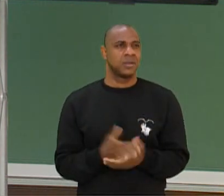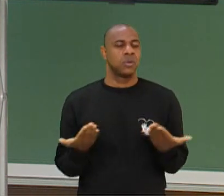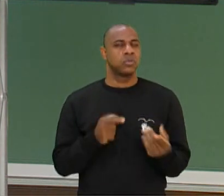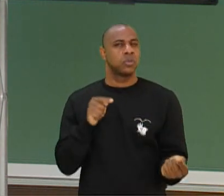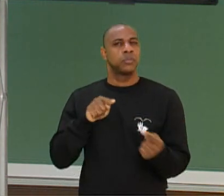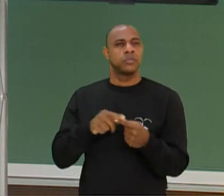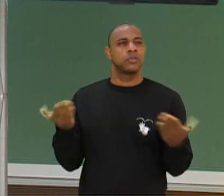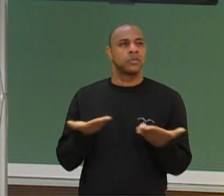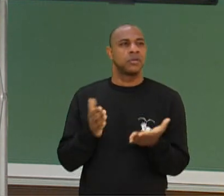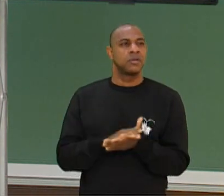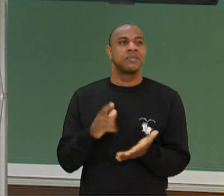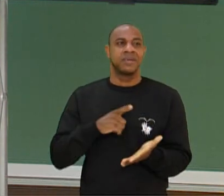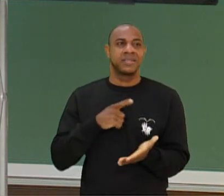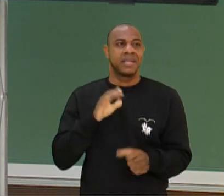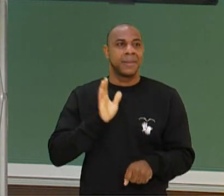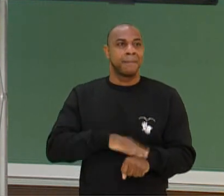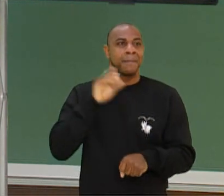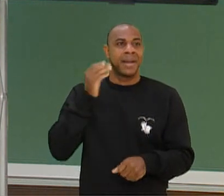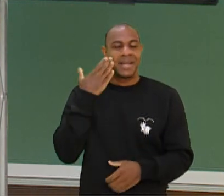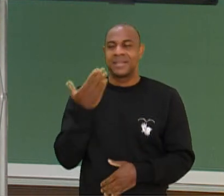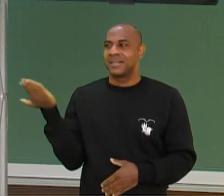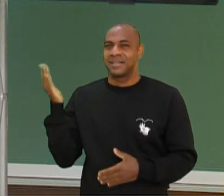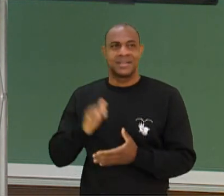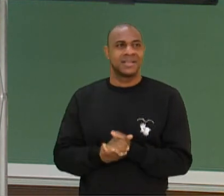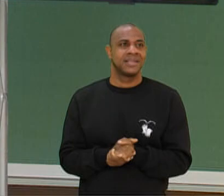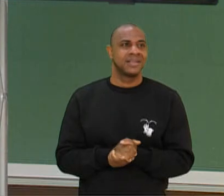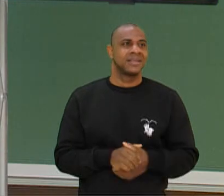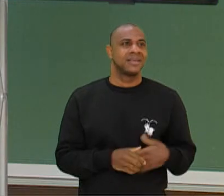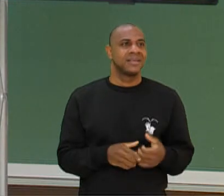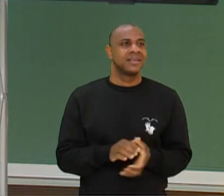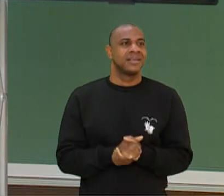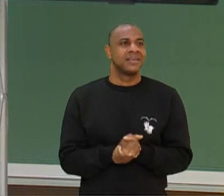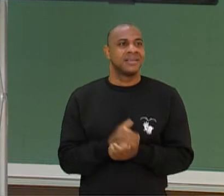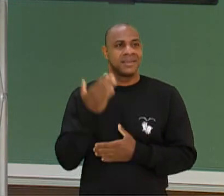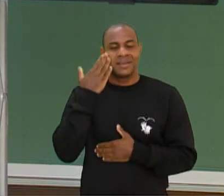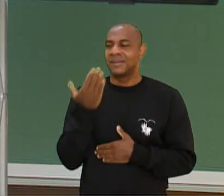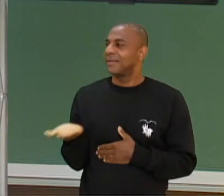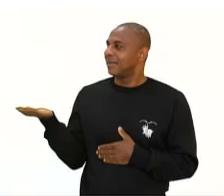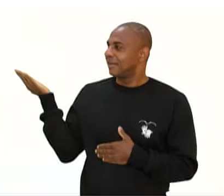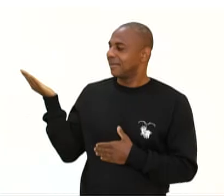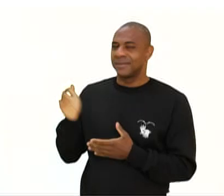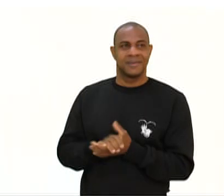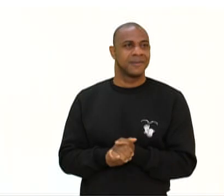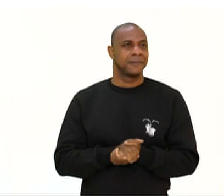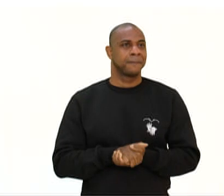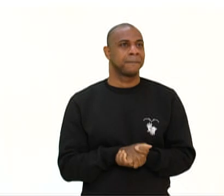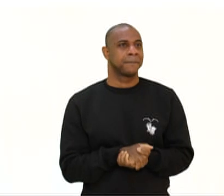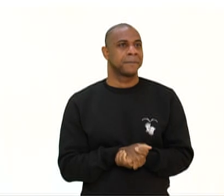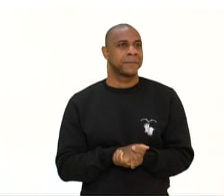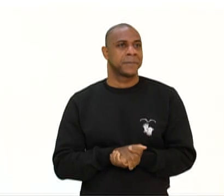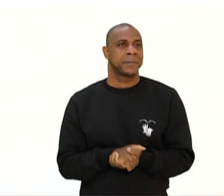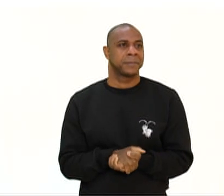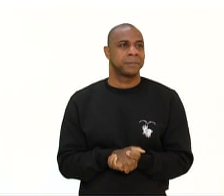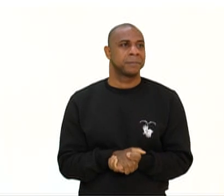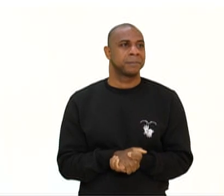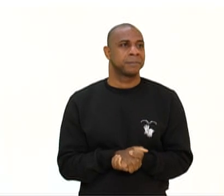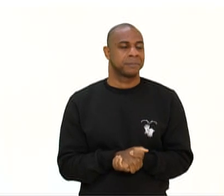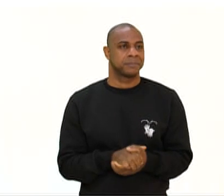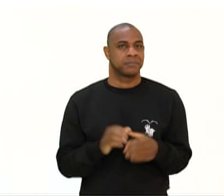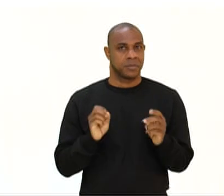ter mais quantifiers, ok? Not many, not much and too